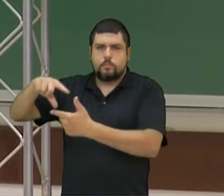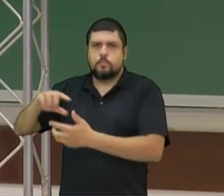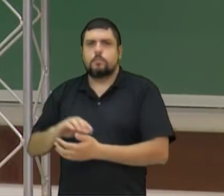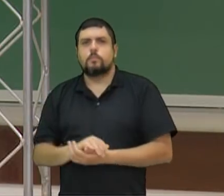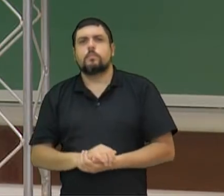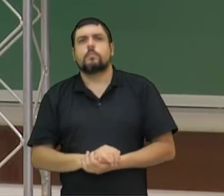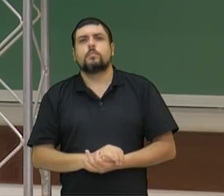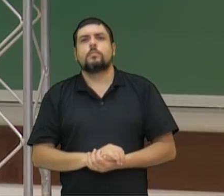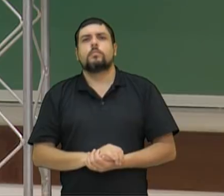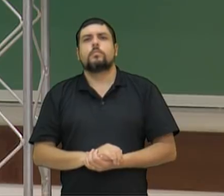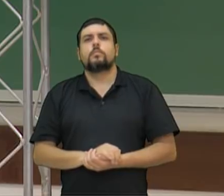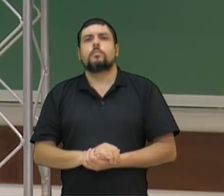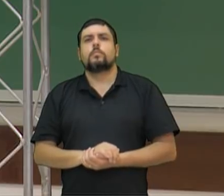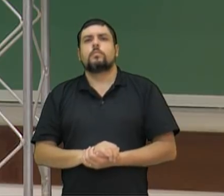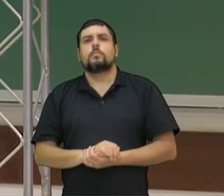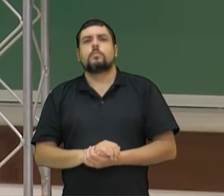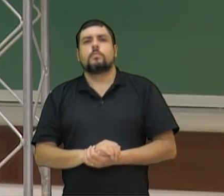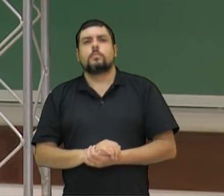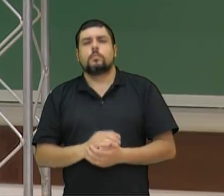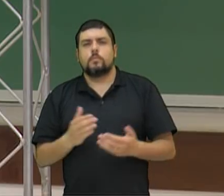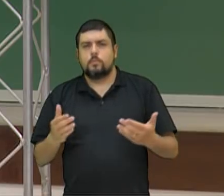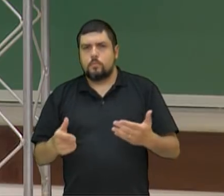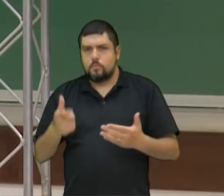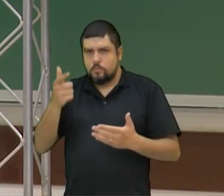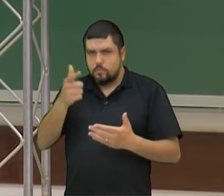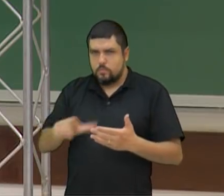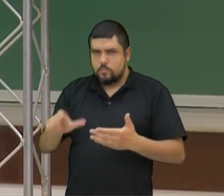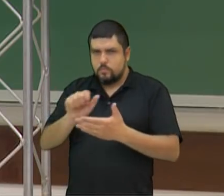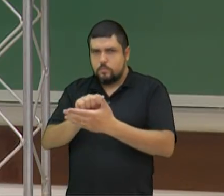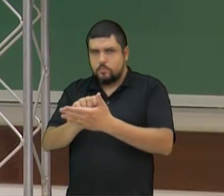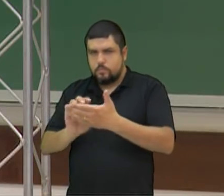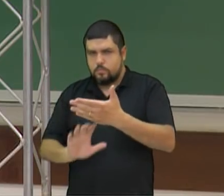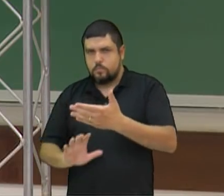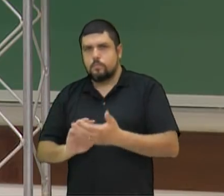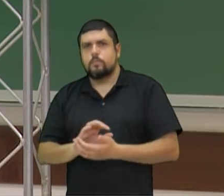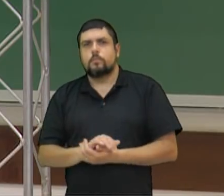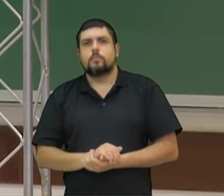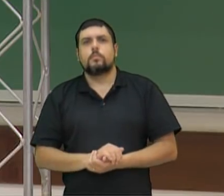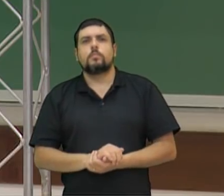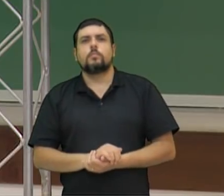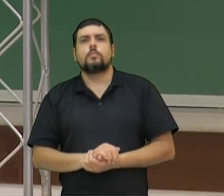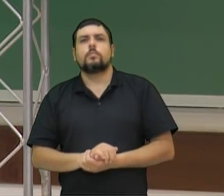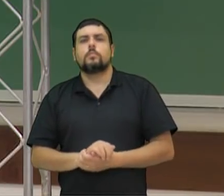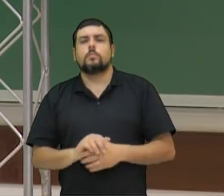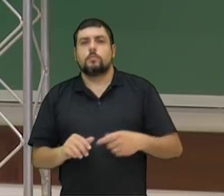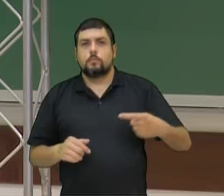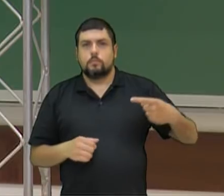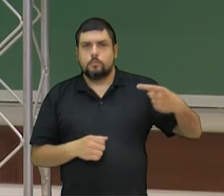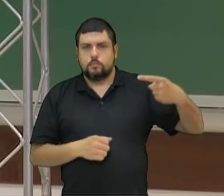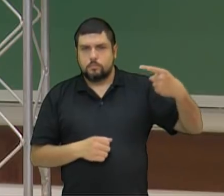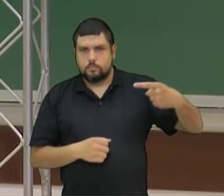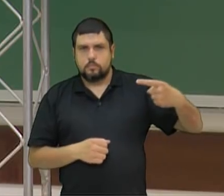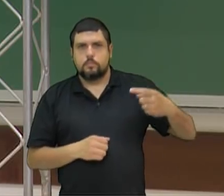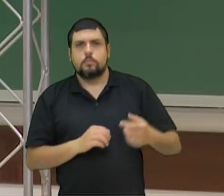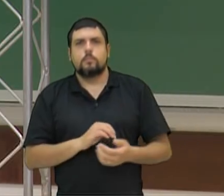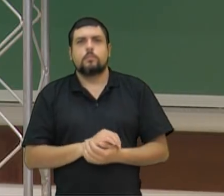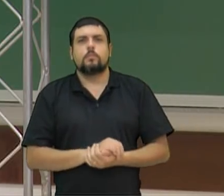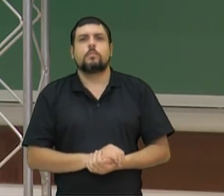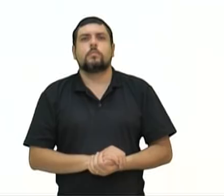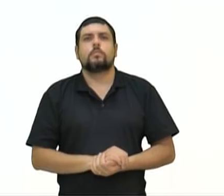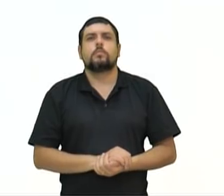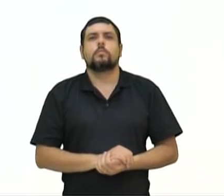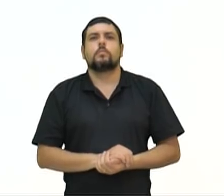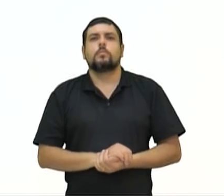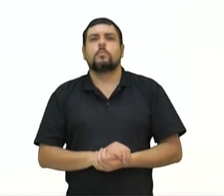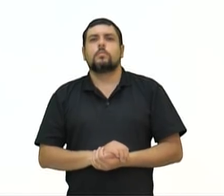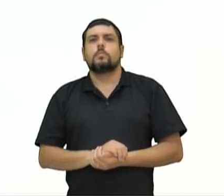quadrinhos. Vamos para mais exercícios agora. Primeira questão aqui do nosso quiz.